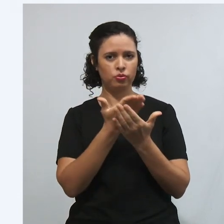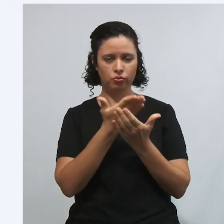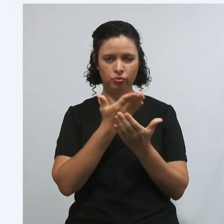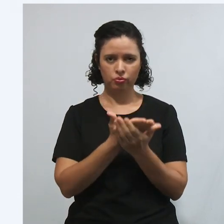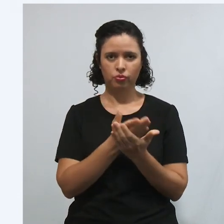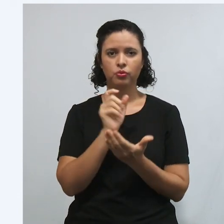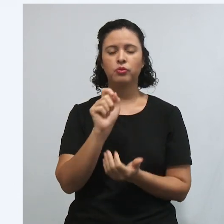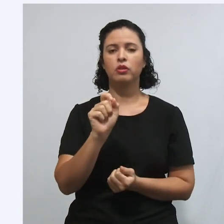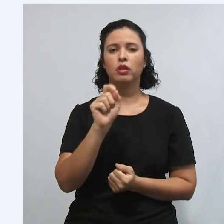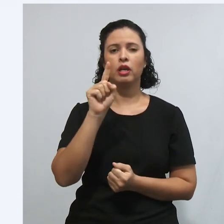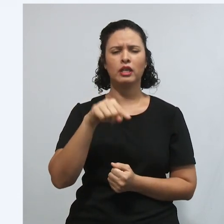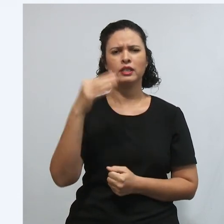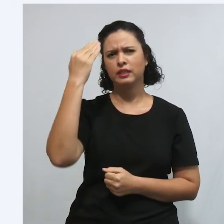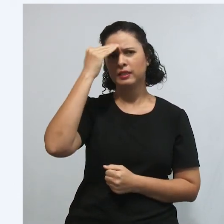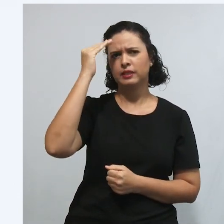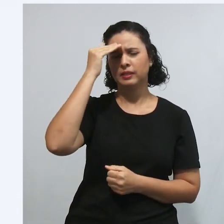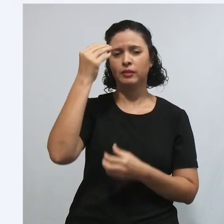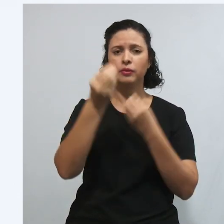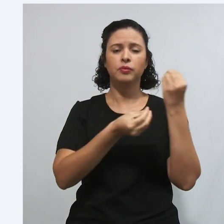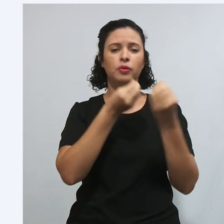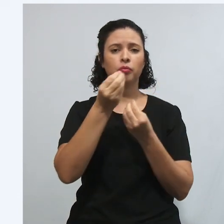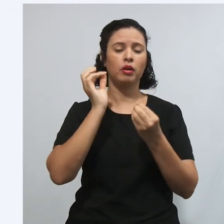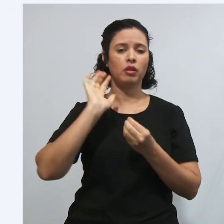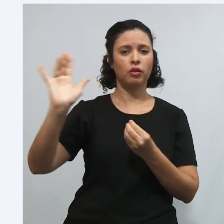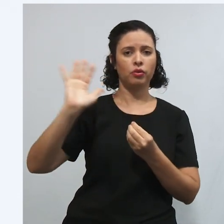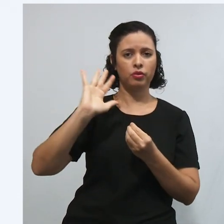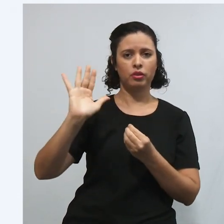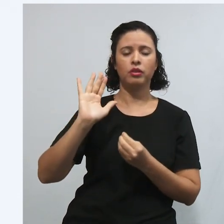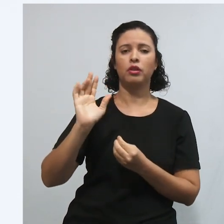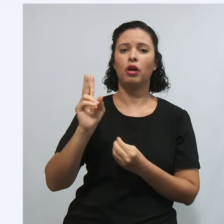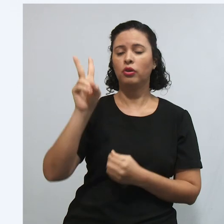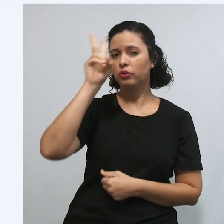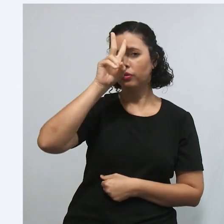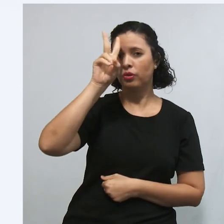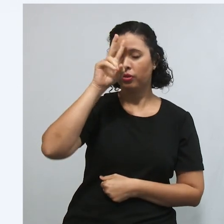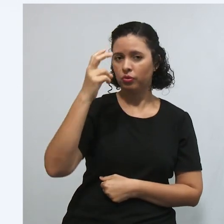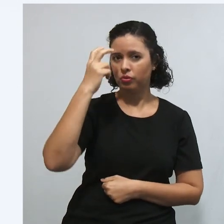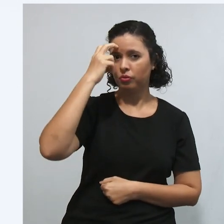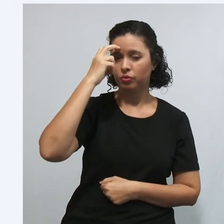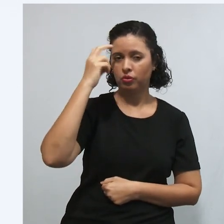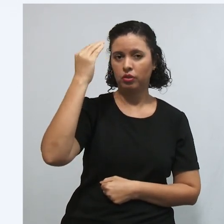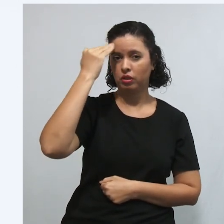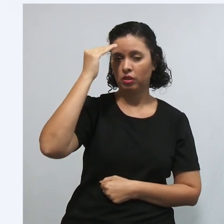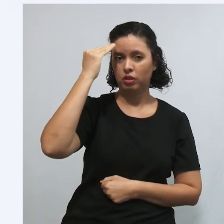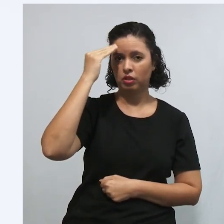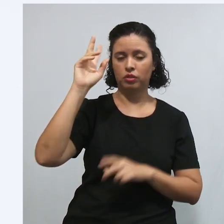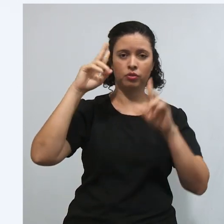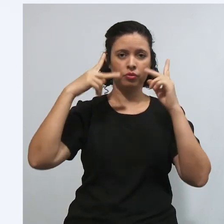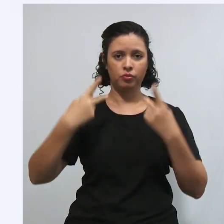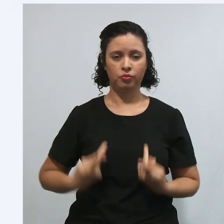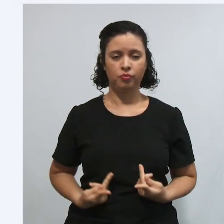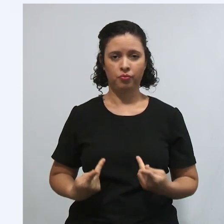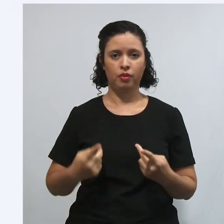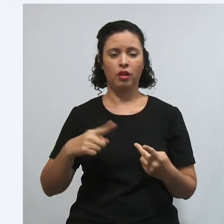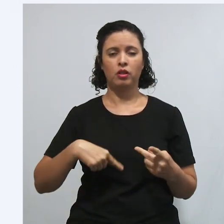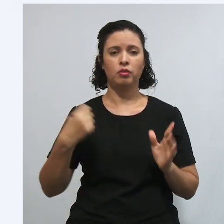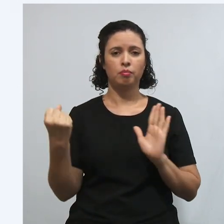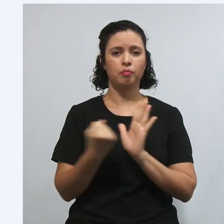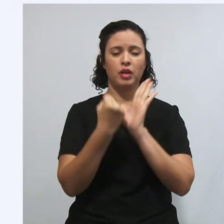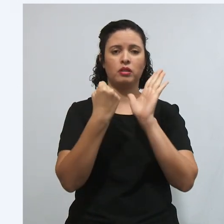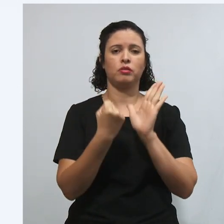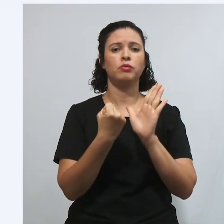desta unidade, é entender a forma como a teoria histórico-cultural compreende o homem e o seu impacto na